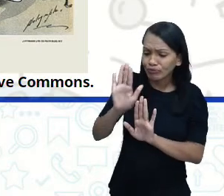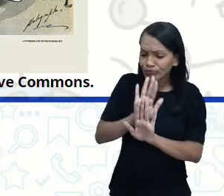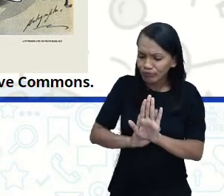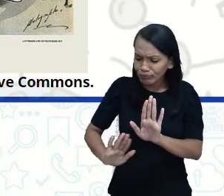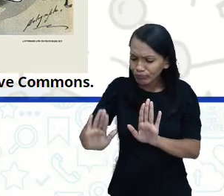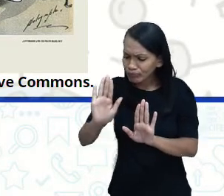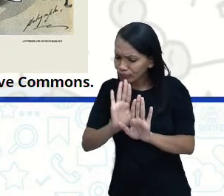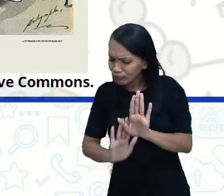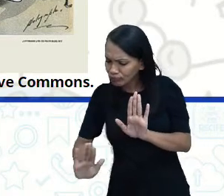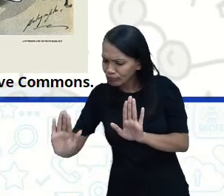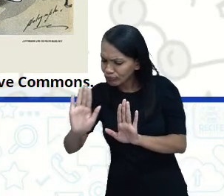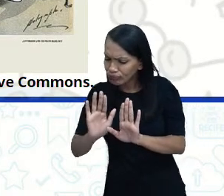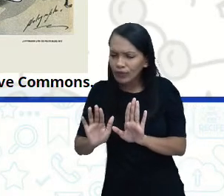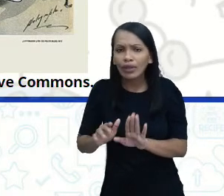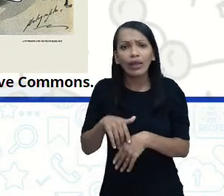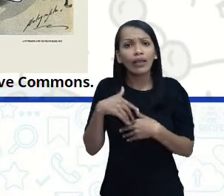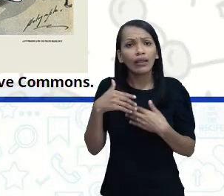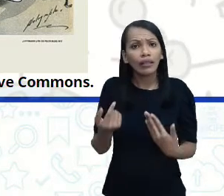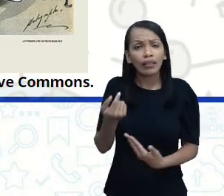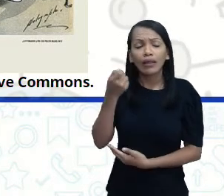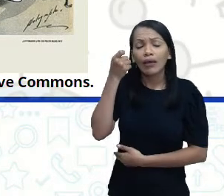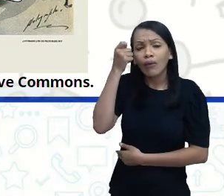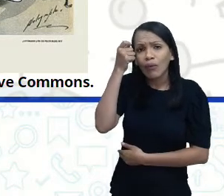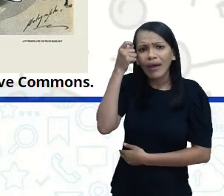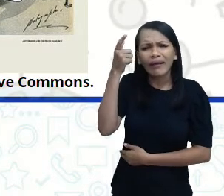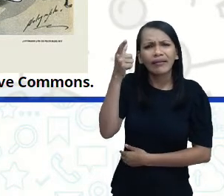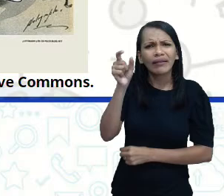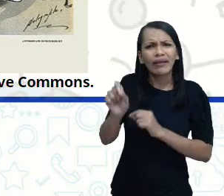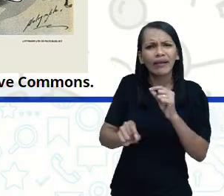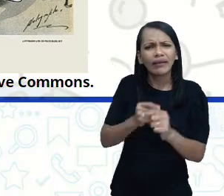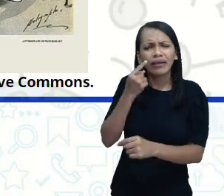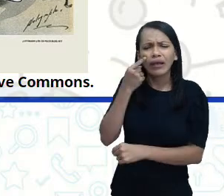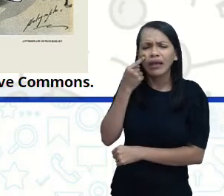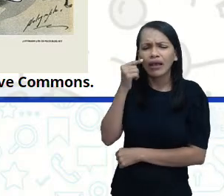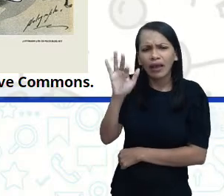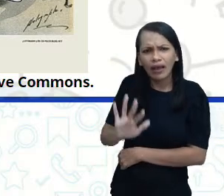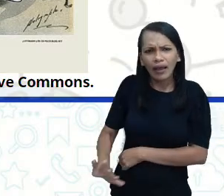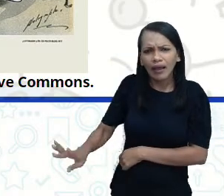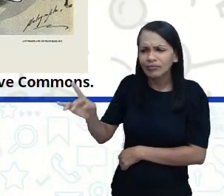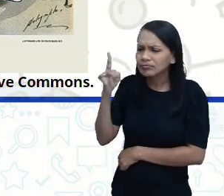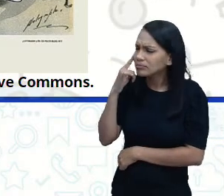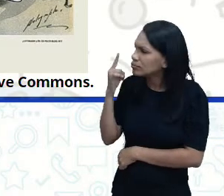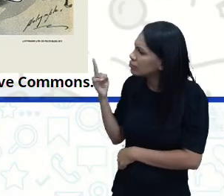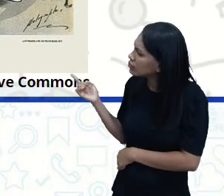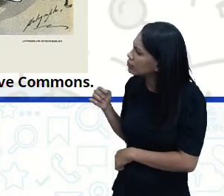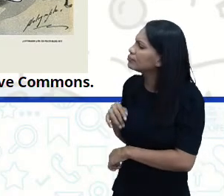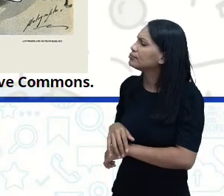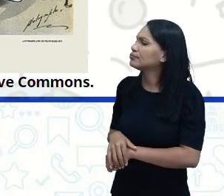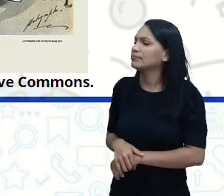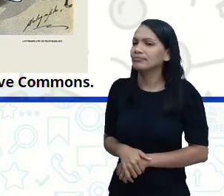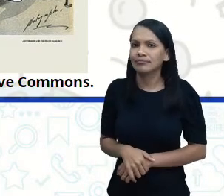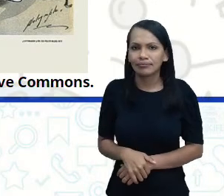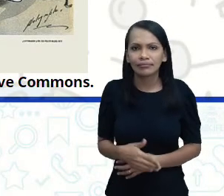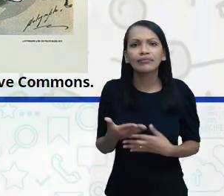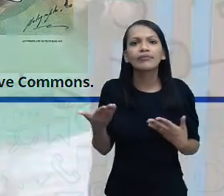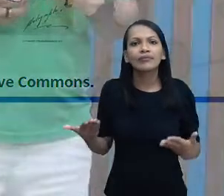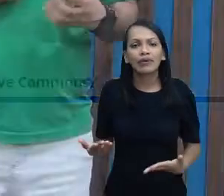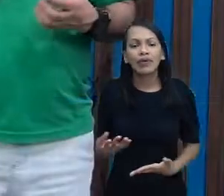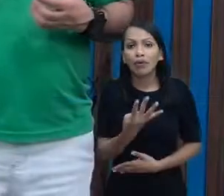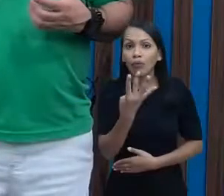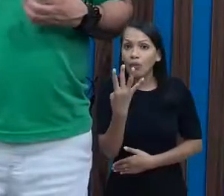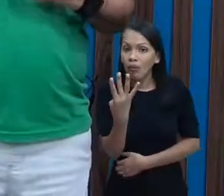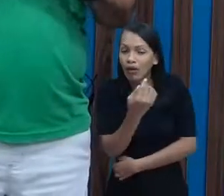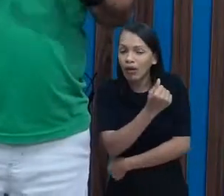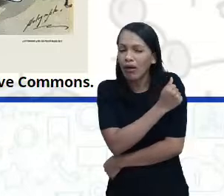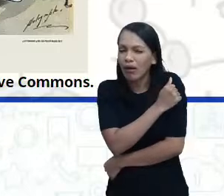né? A ideia, né? Quando a gente observa aí, a gente vê aí esses 4